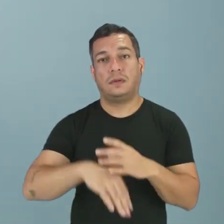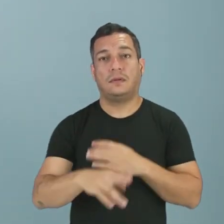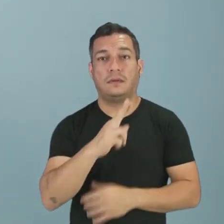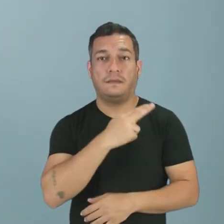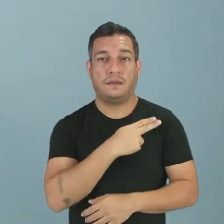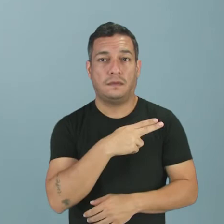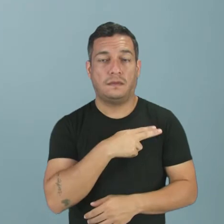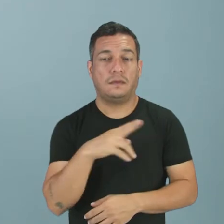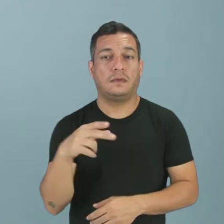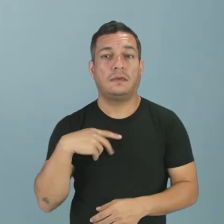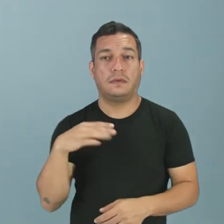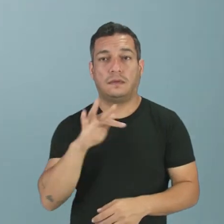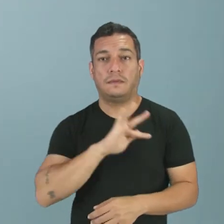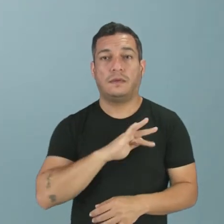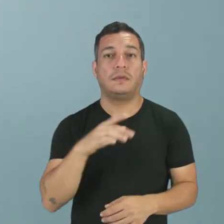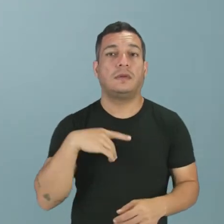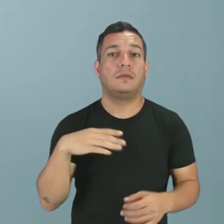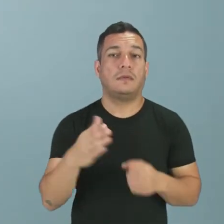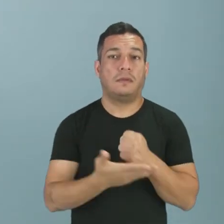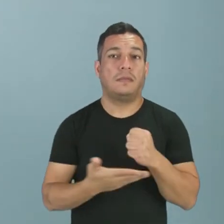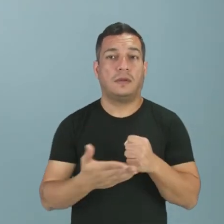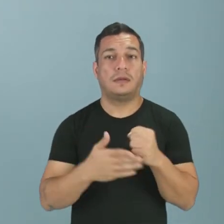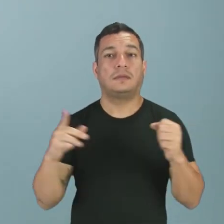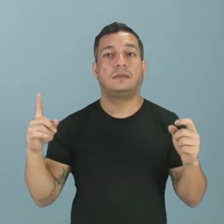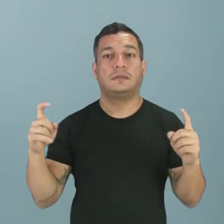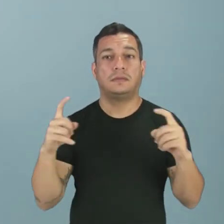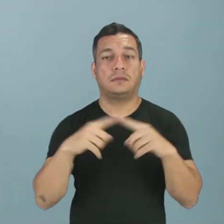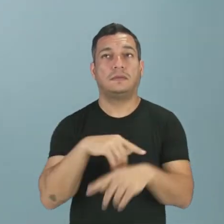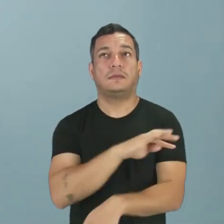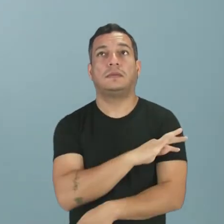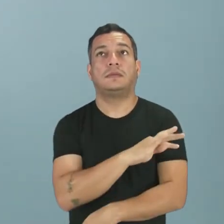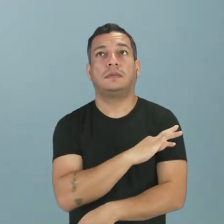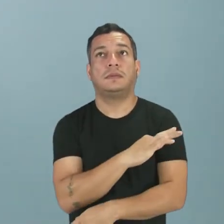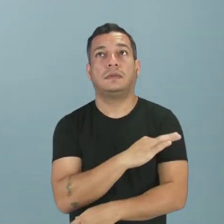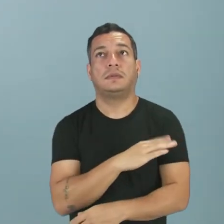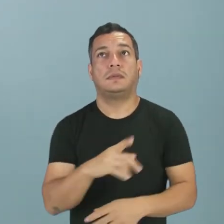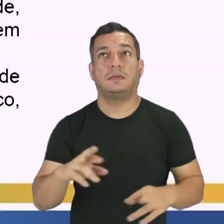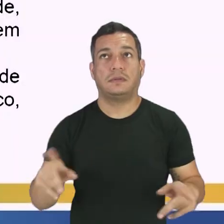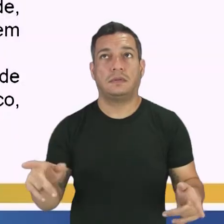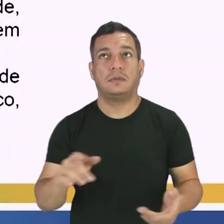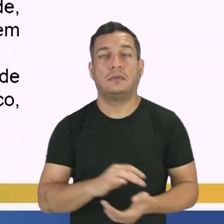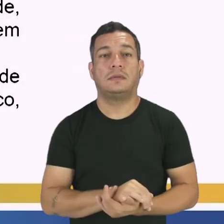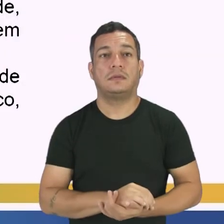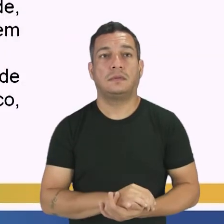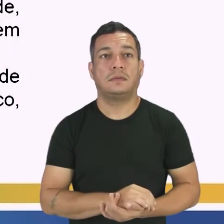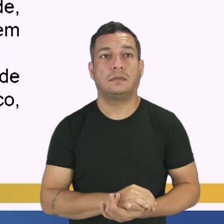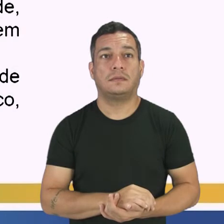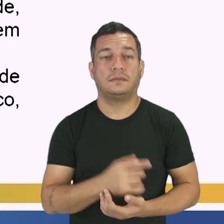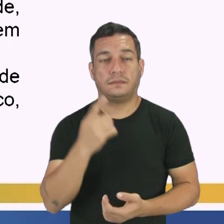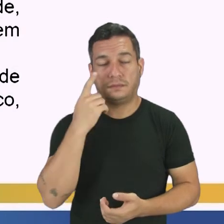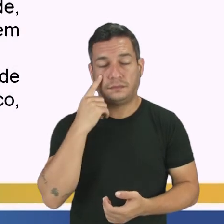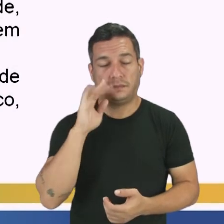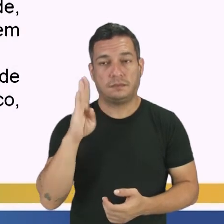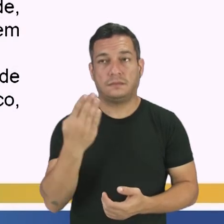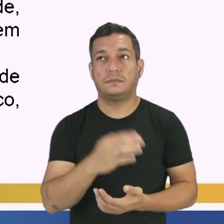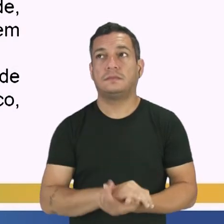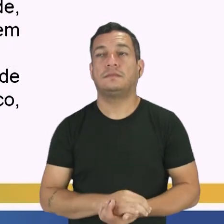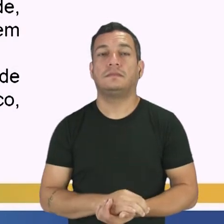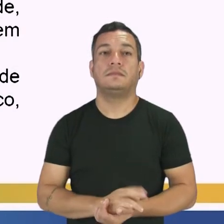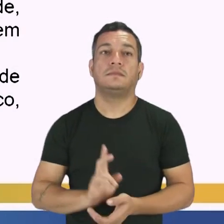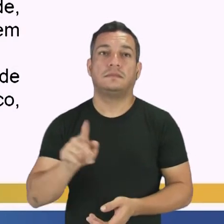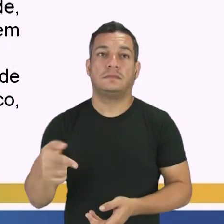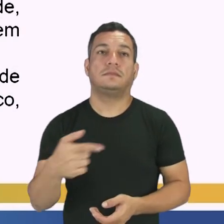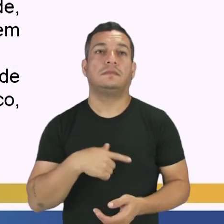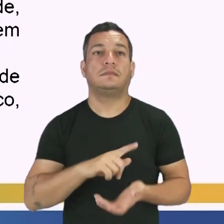academia, ele tem uma base mais científica e técnica. Então, diferencie bem direitinho isso daí. Então, essa alternativa é falsa. Na